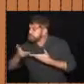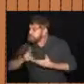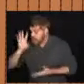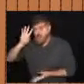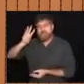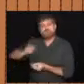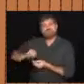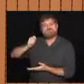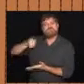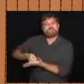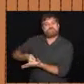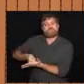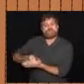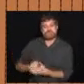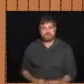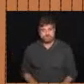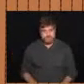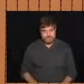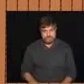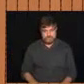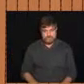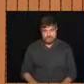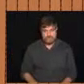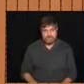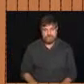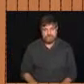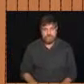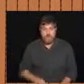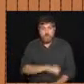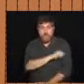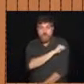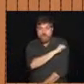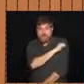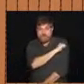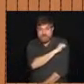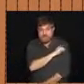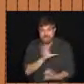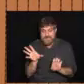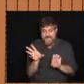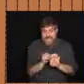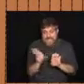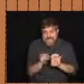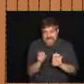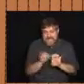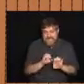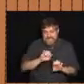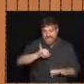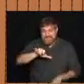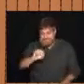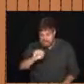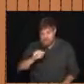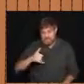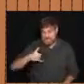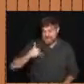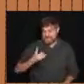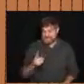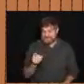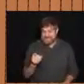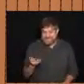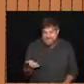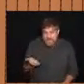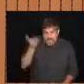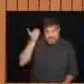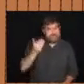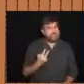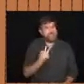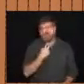determinada decisão. E os alunos do EJA, com mais de 60 anos de idade, também não devem